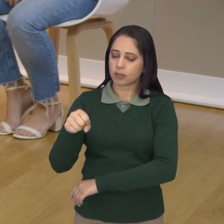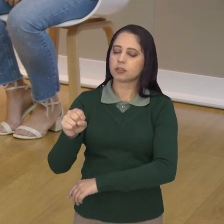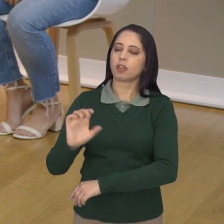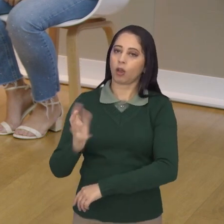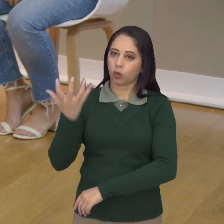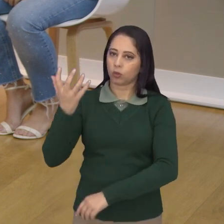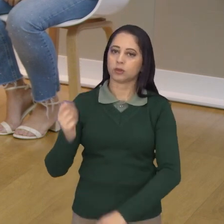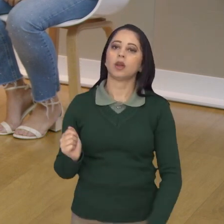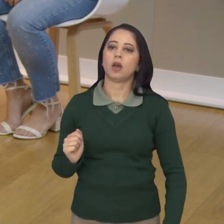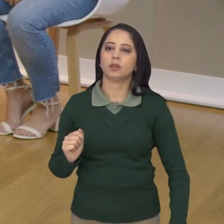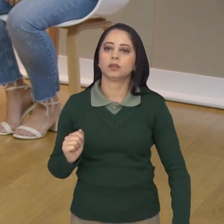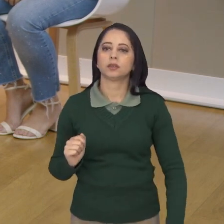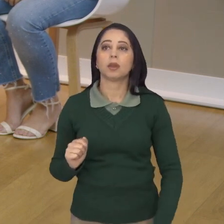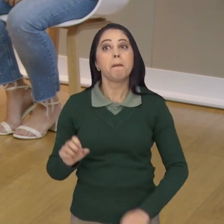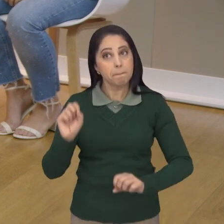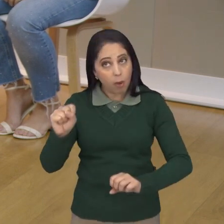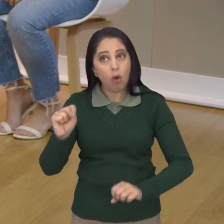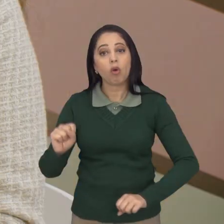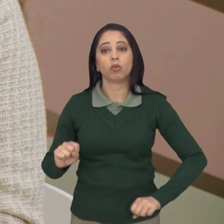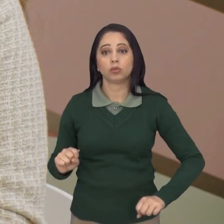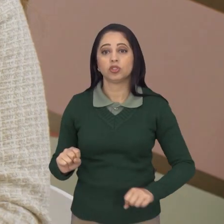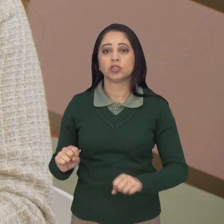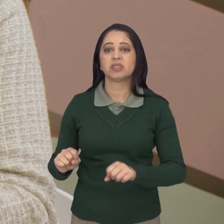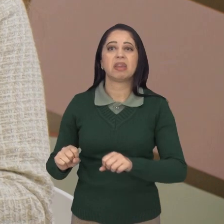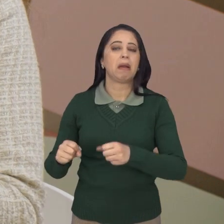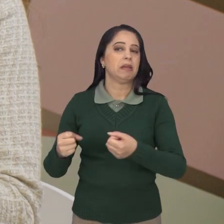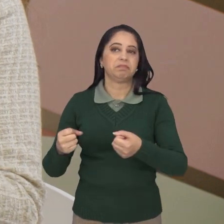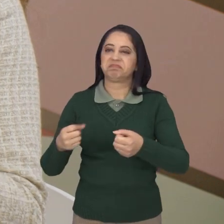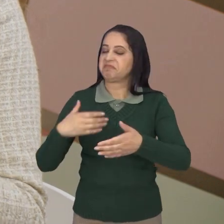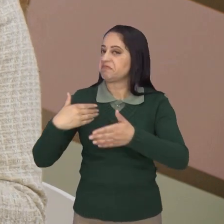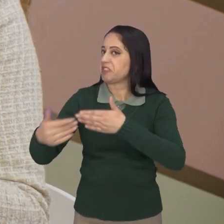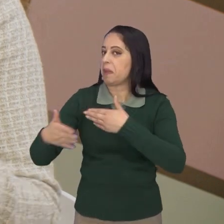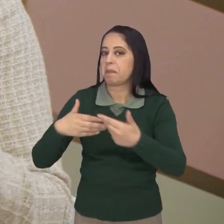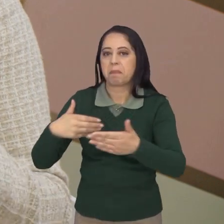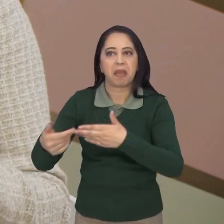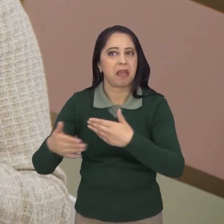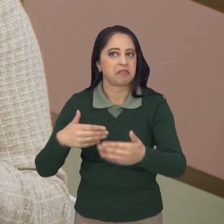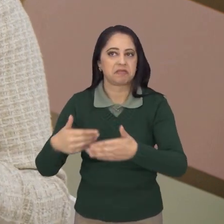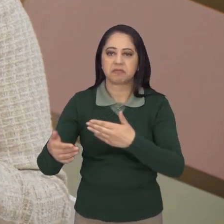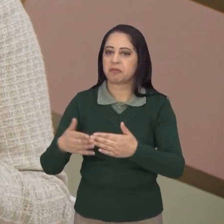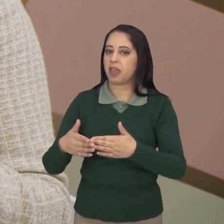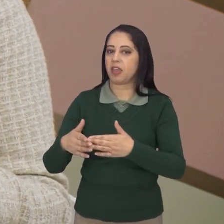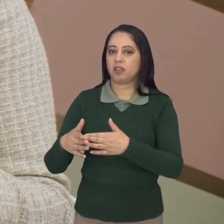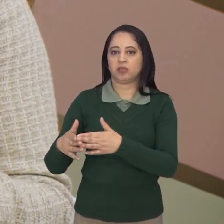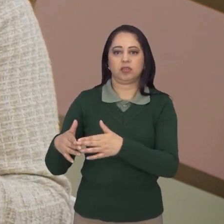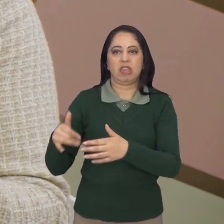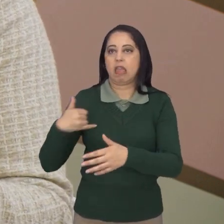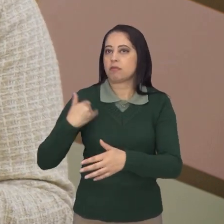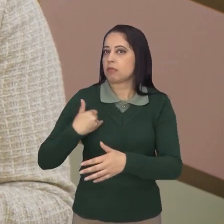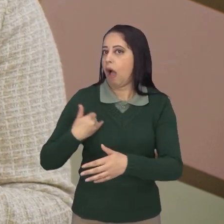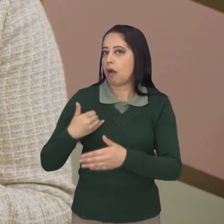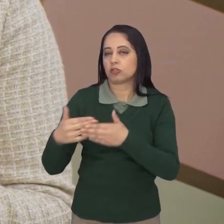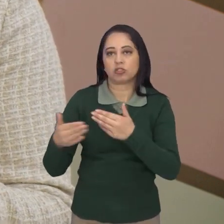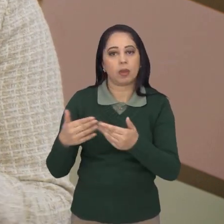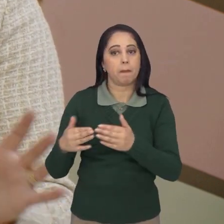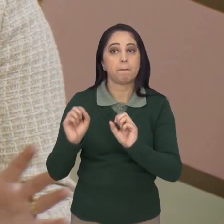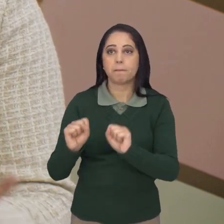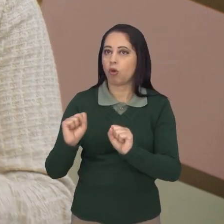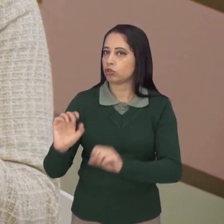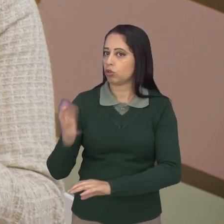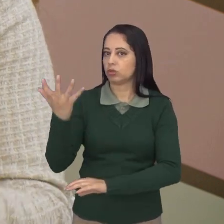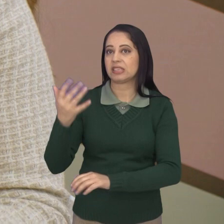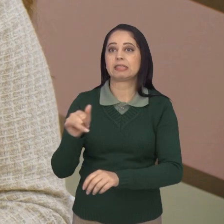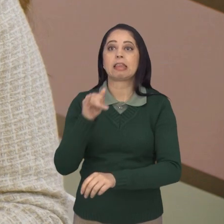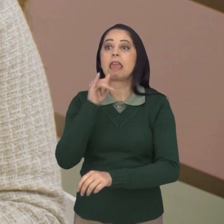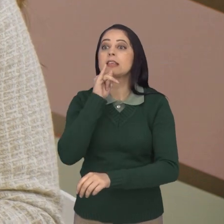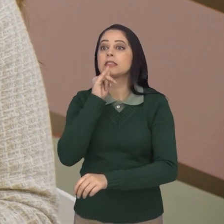insuficiência respiratória. E isso pode acontecer diante de um potencial que o paciente tem, né, de desenvolver esse quadro grave